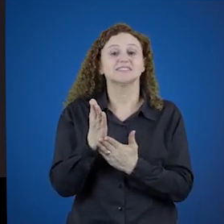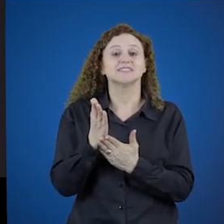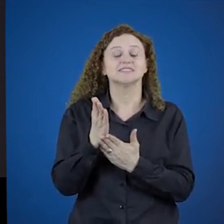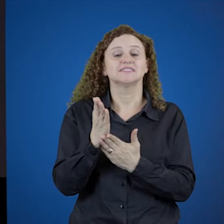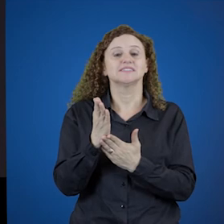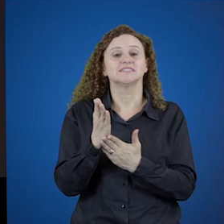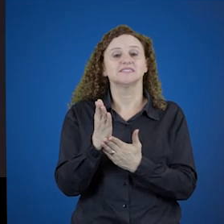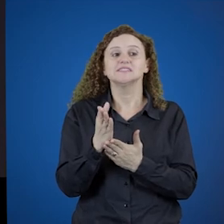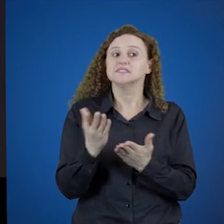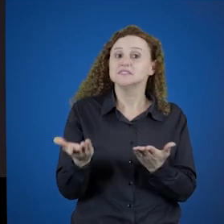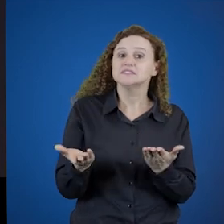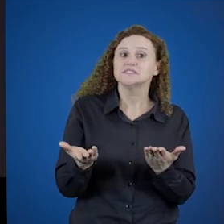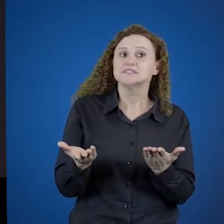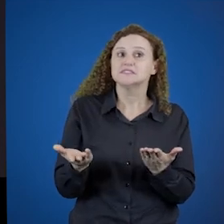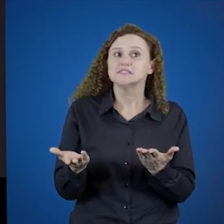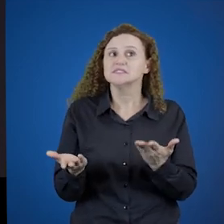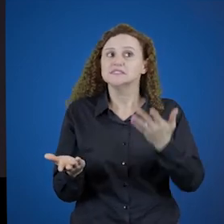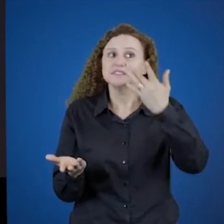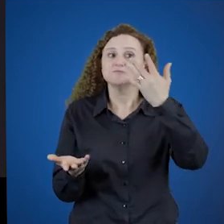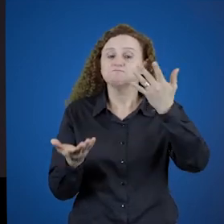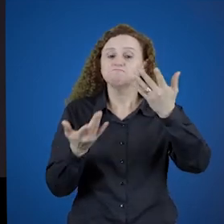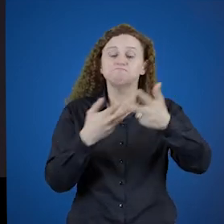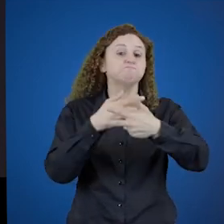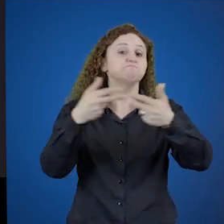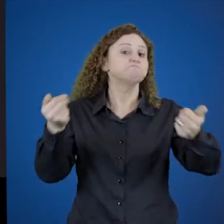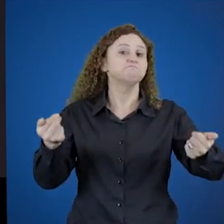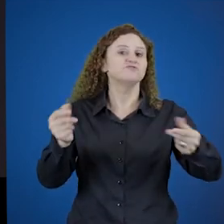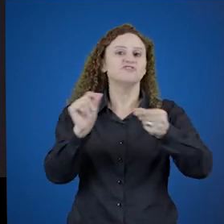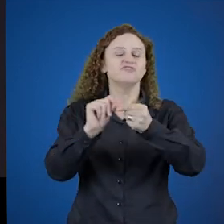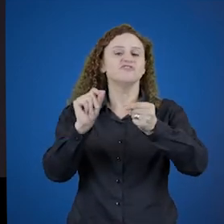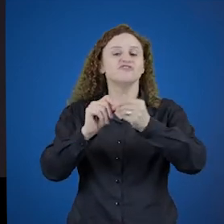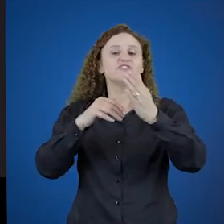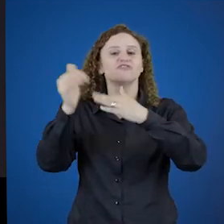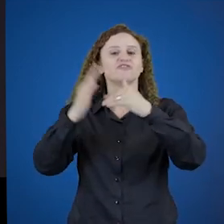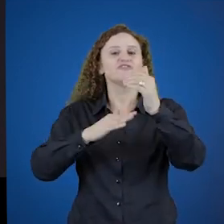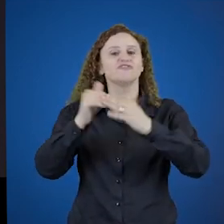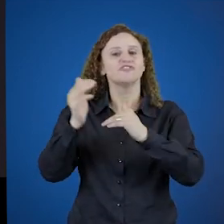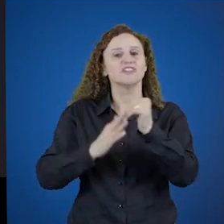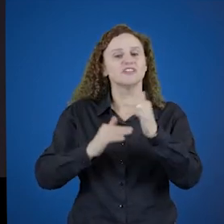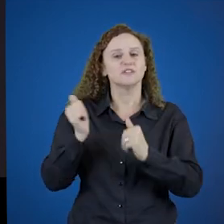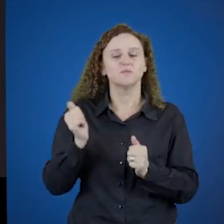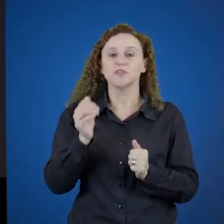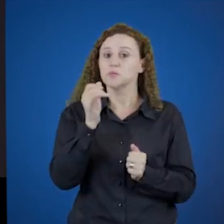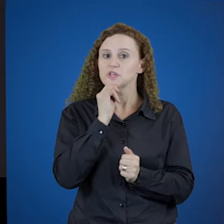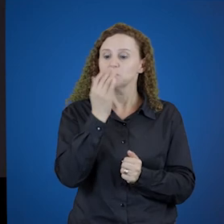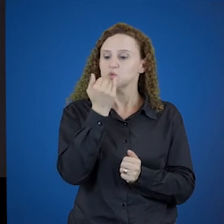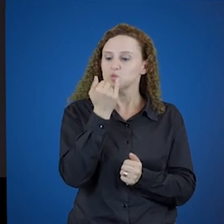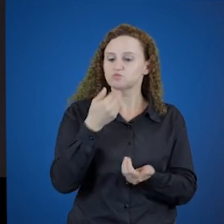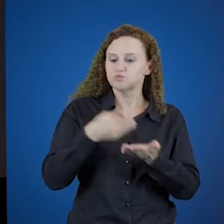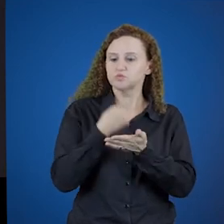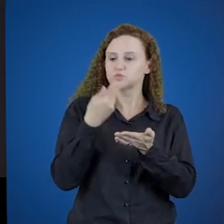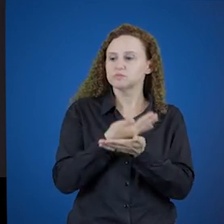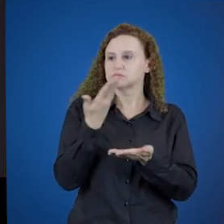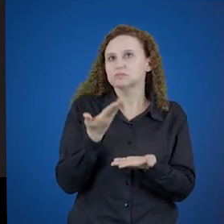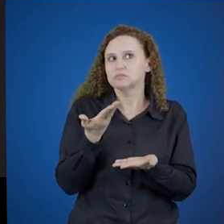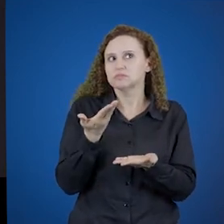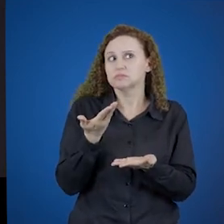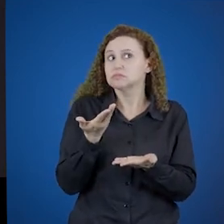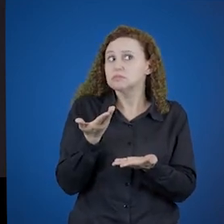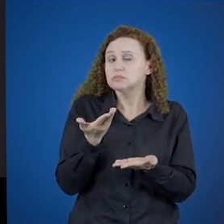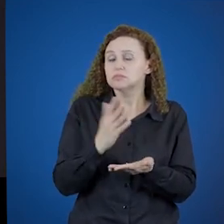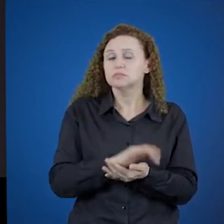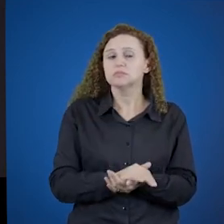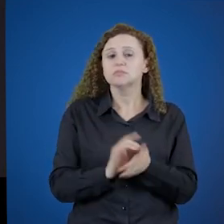qual a criatura faz alguma ação como com garfo e